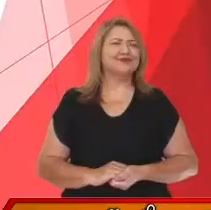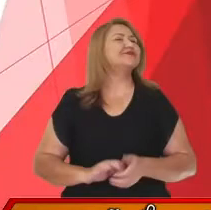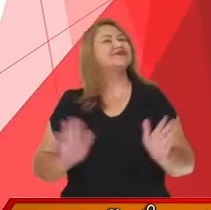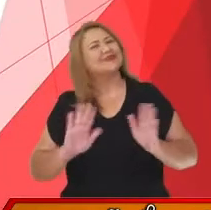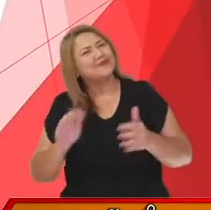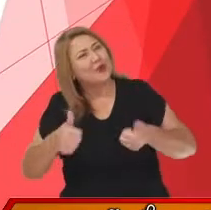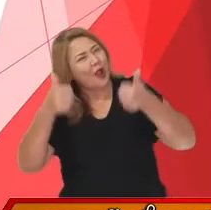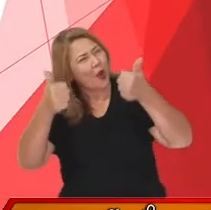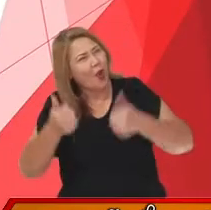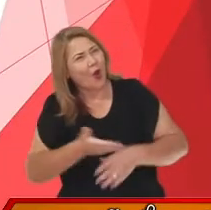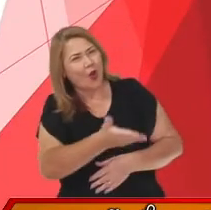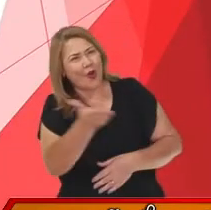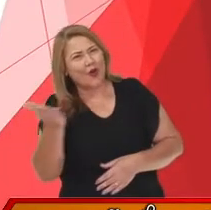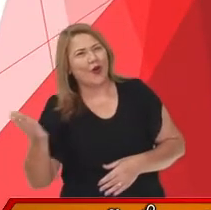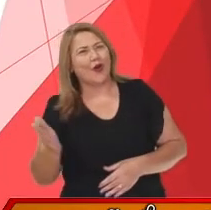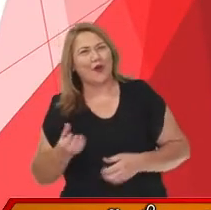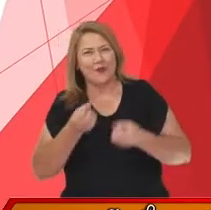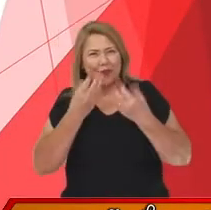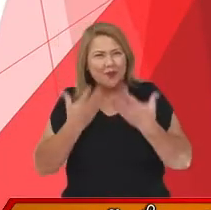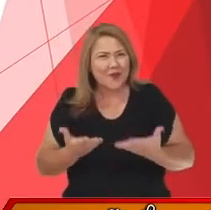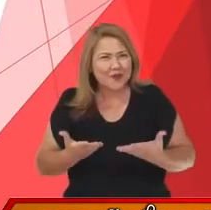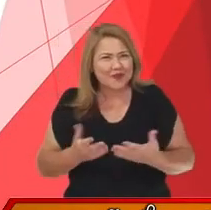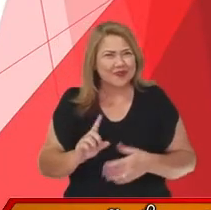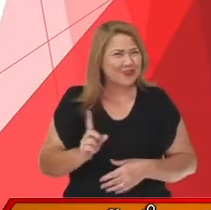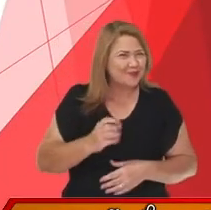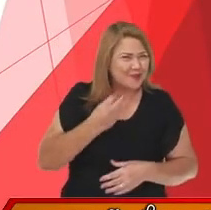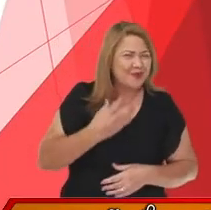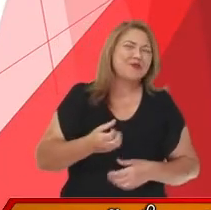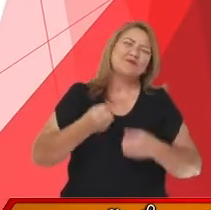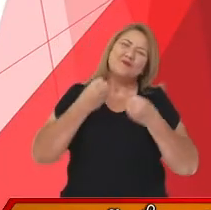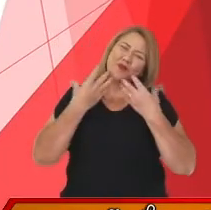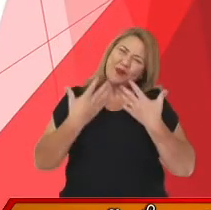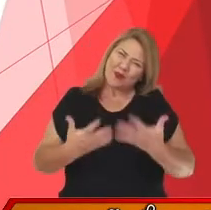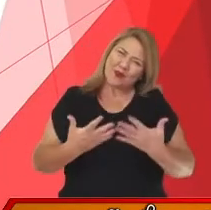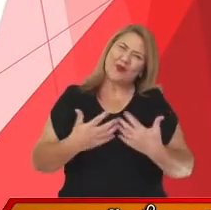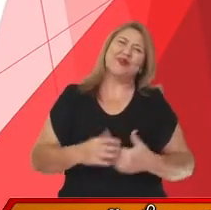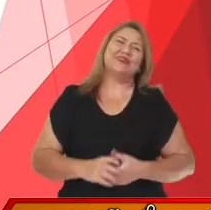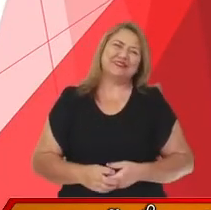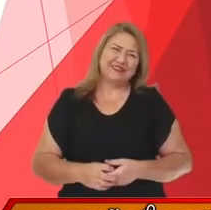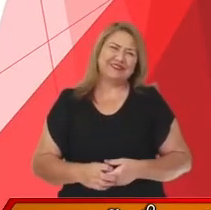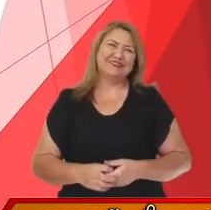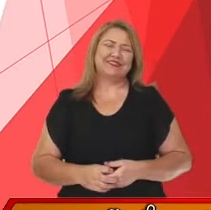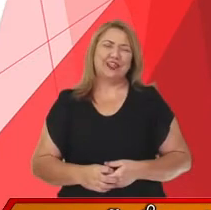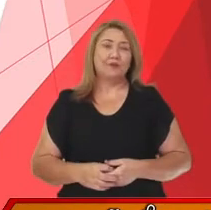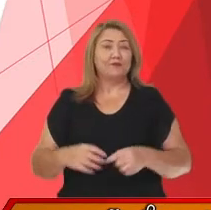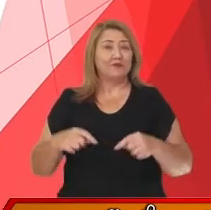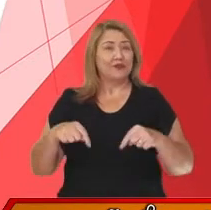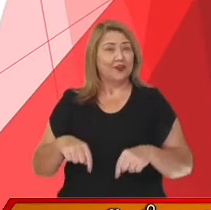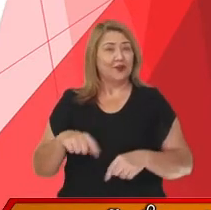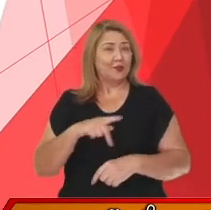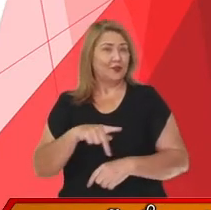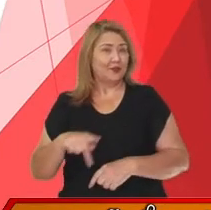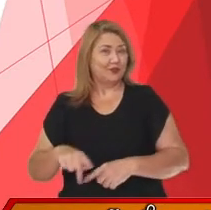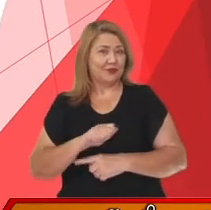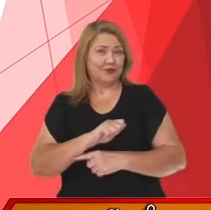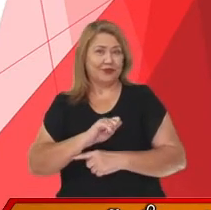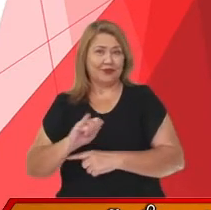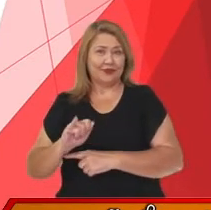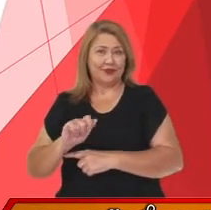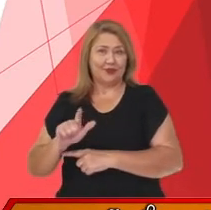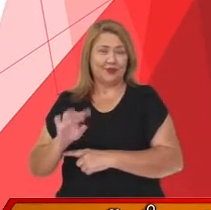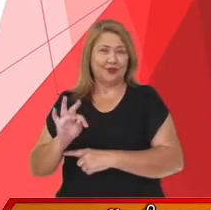fala meus melhores E aí bom não vão bom demais da conta né olha só por aqui Professor